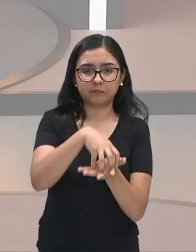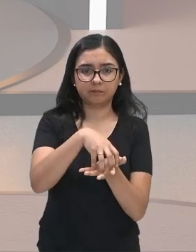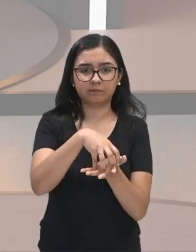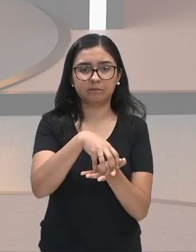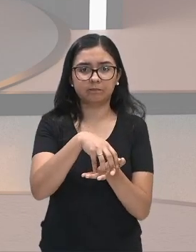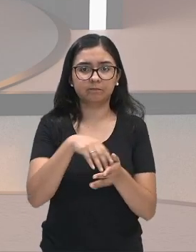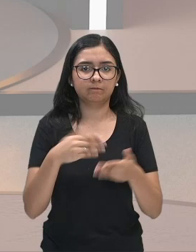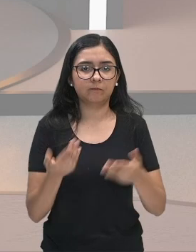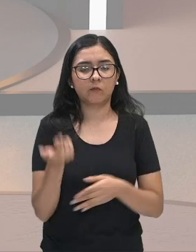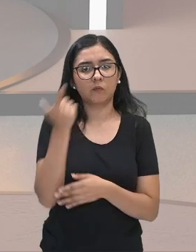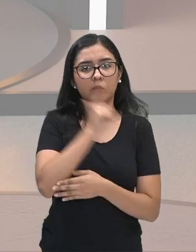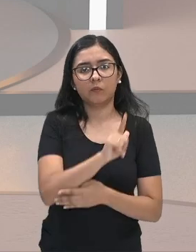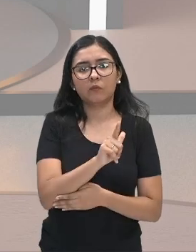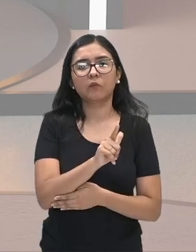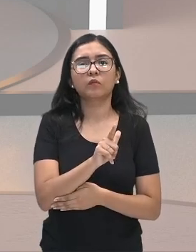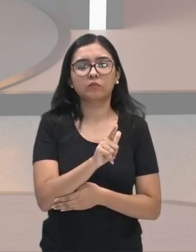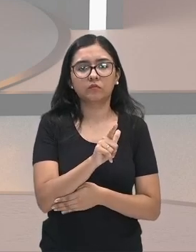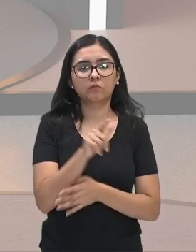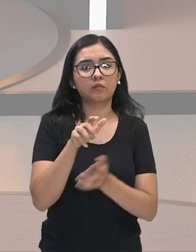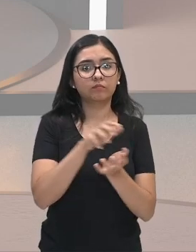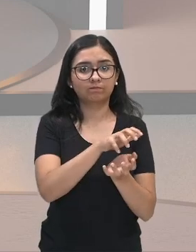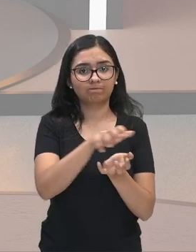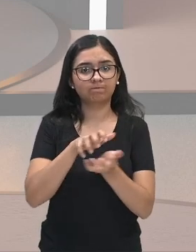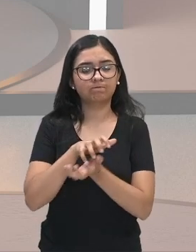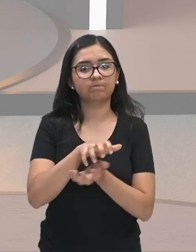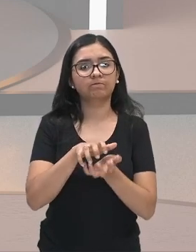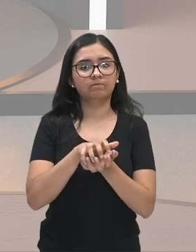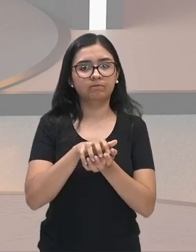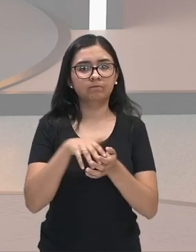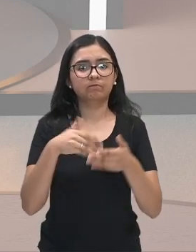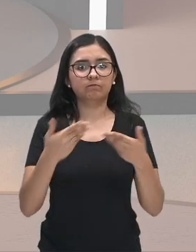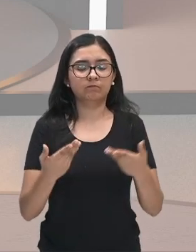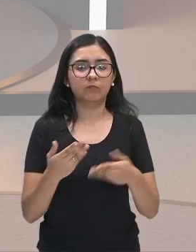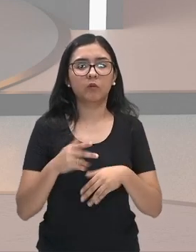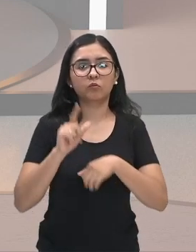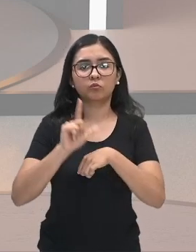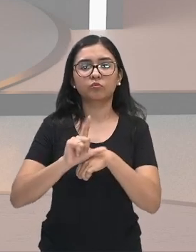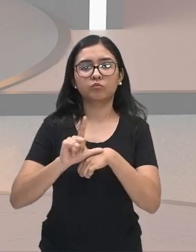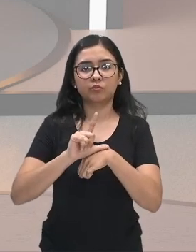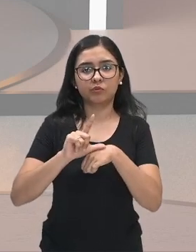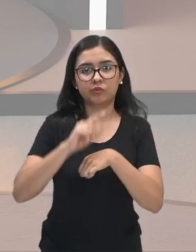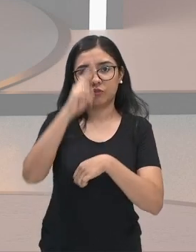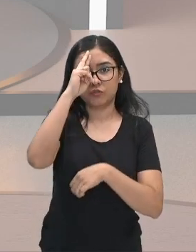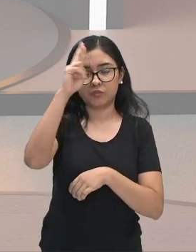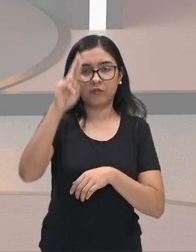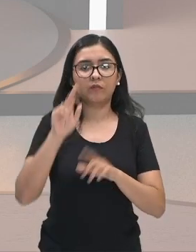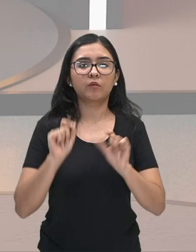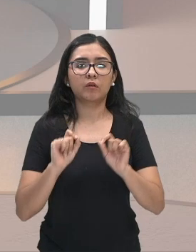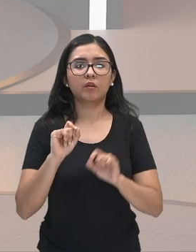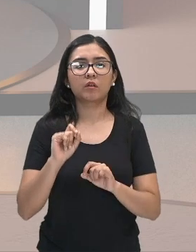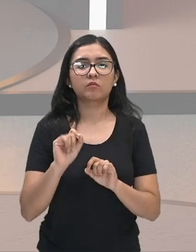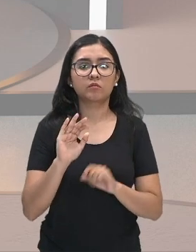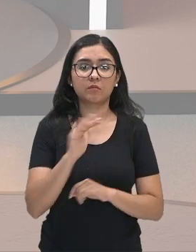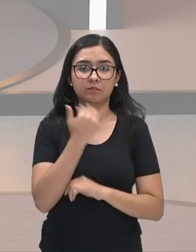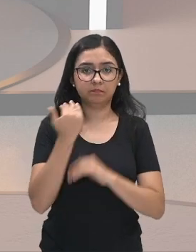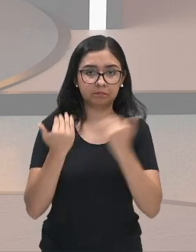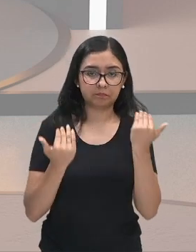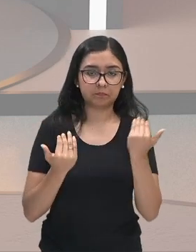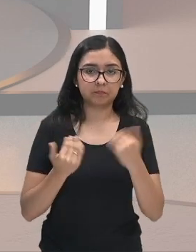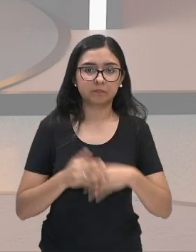fracassaram. A revolta foi sufocada e os seus chefes foram condenados à morte.